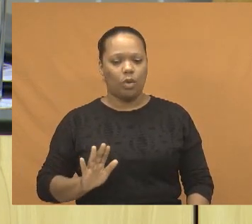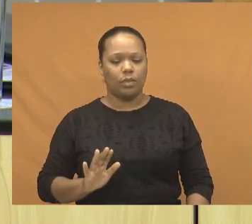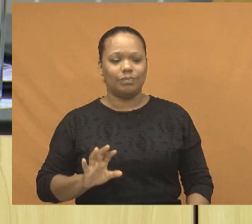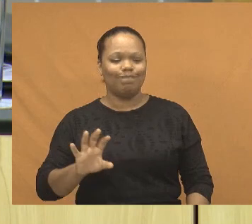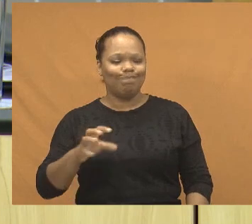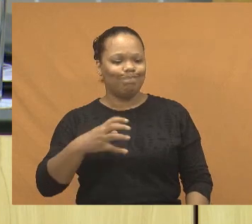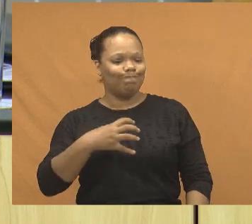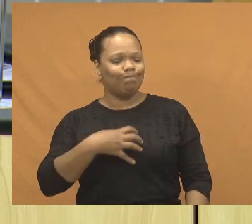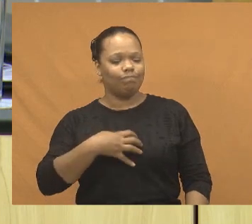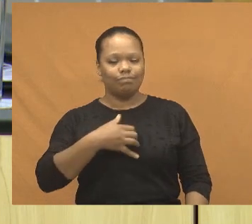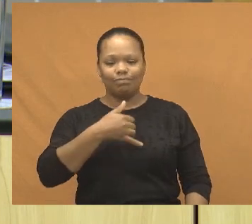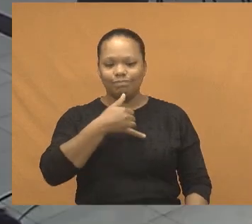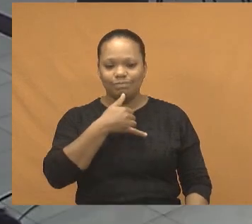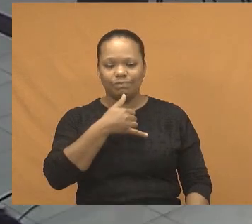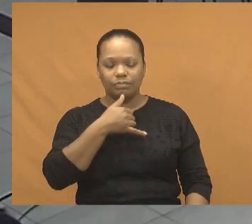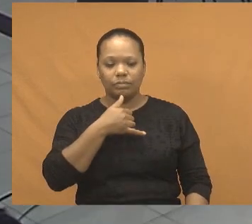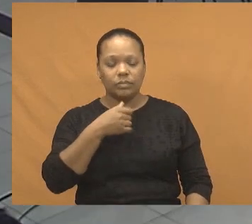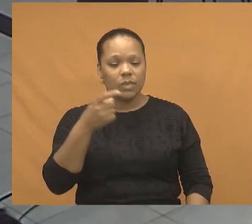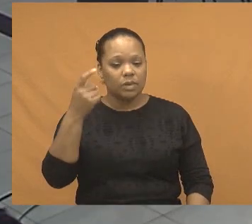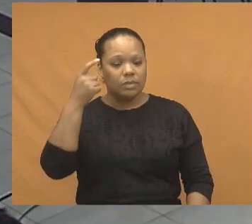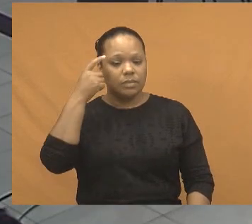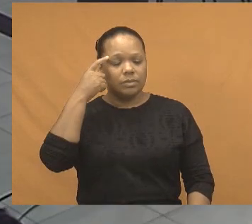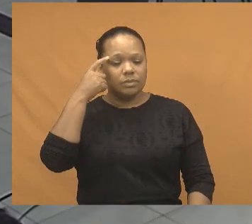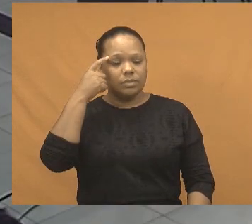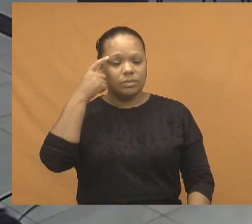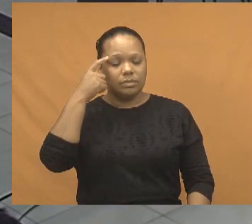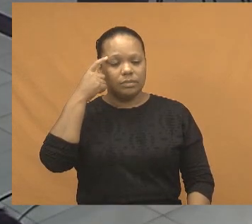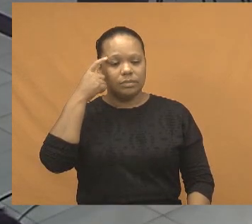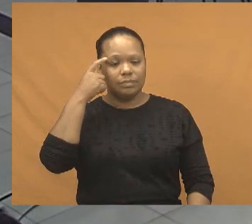senhor presidente. Em memória dos entes